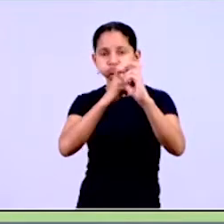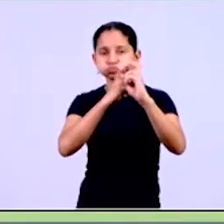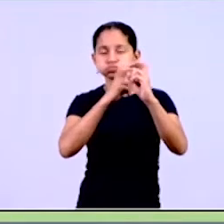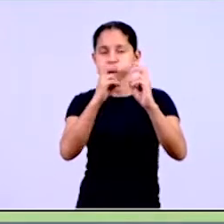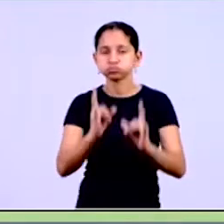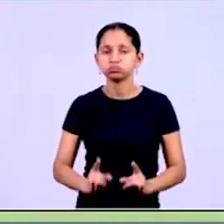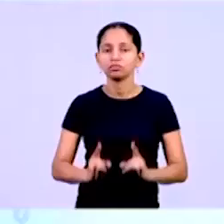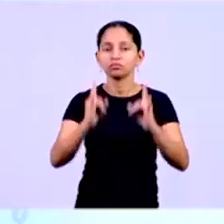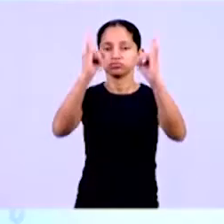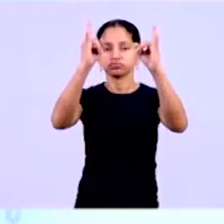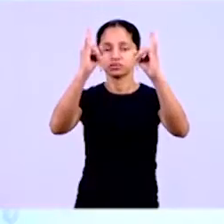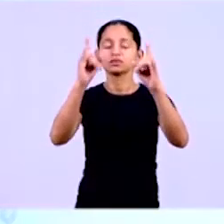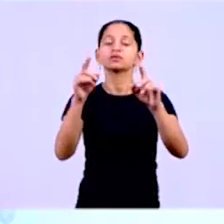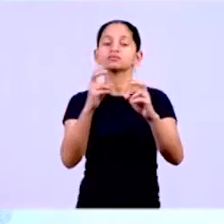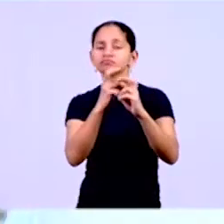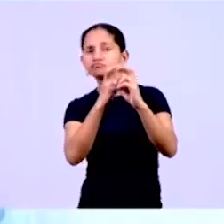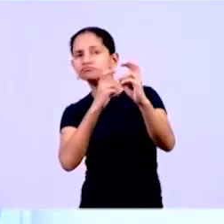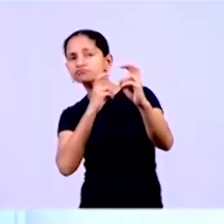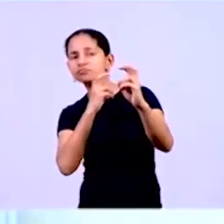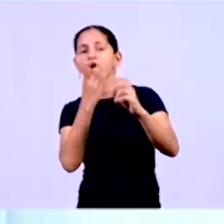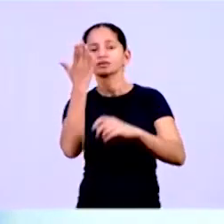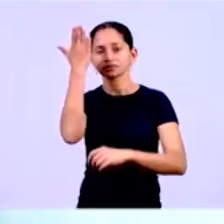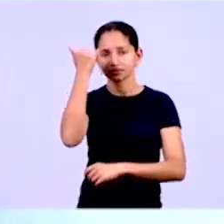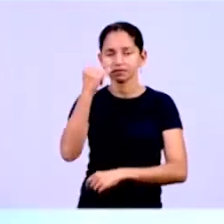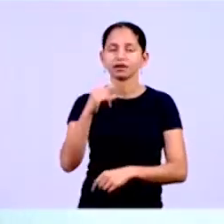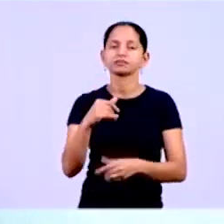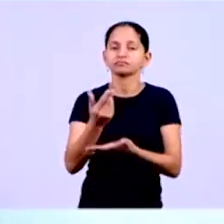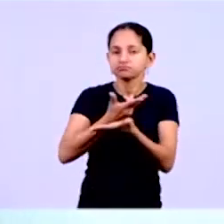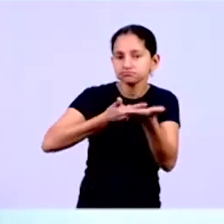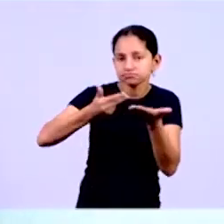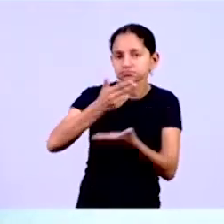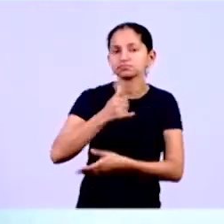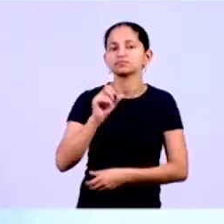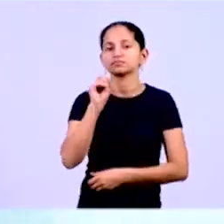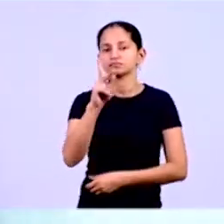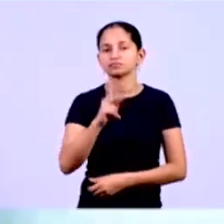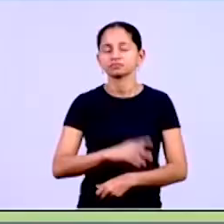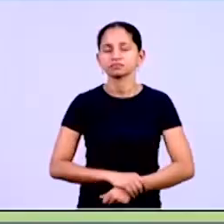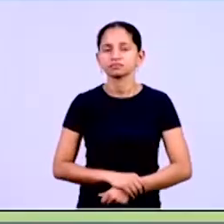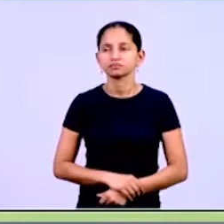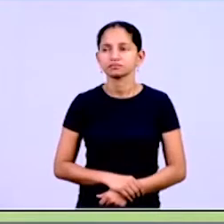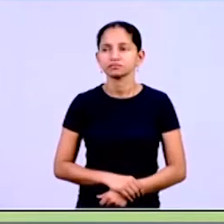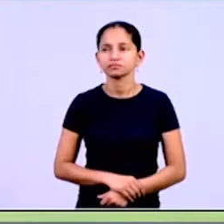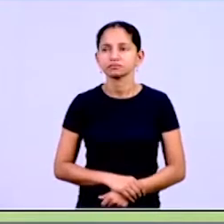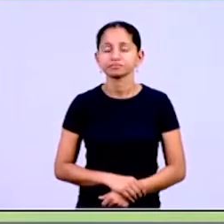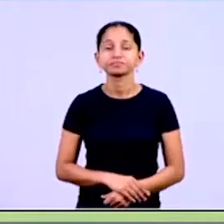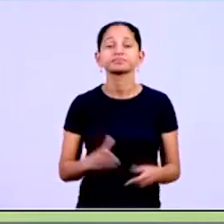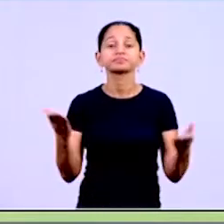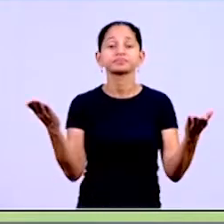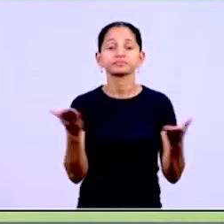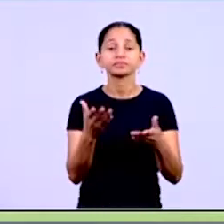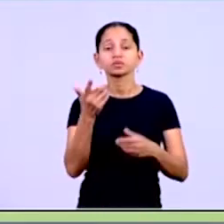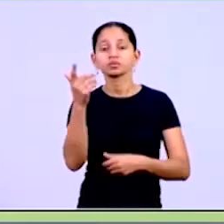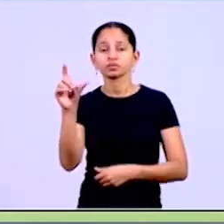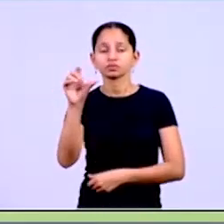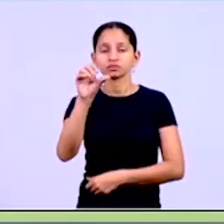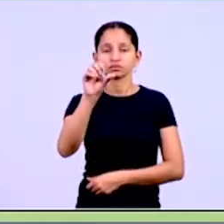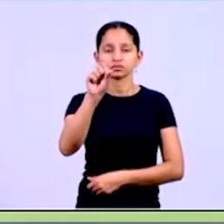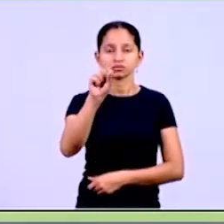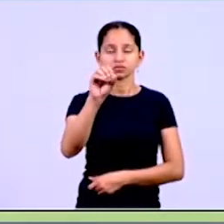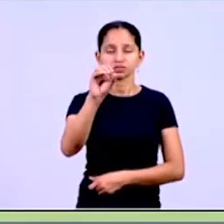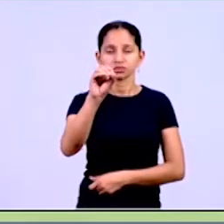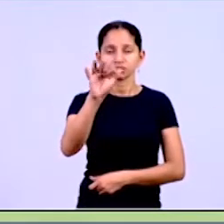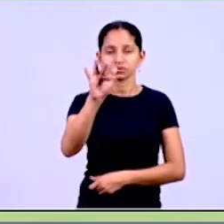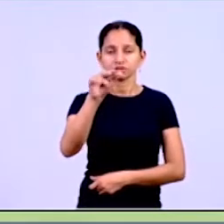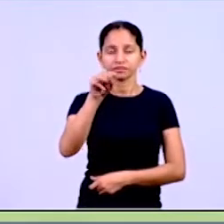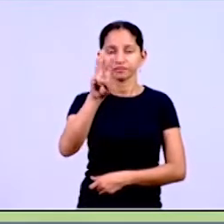áreas a tecnologia está né, sendo importante. Vamos falar de software, gente, agora. Nossa última aula, nossa